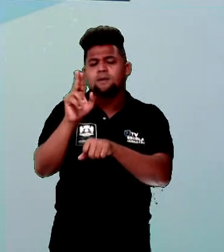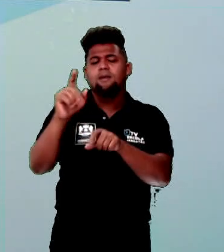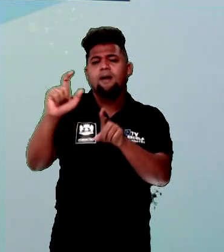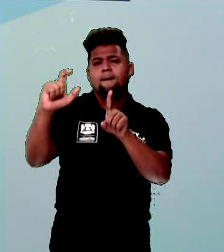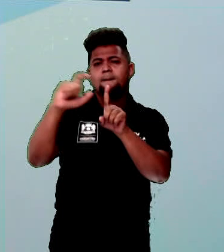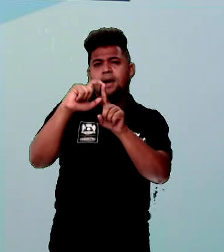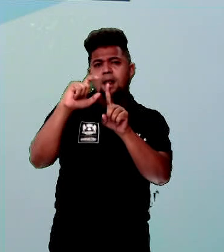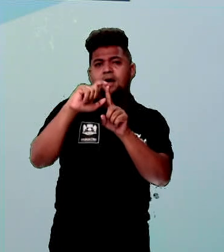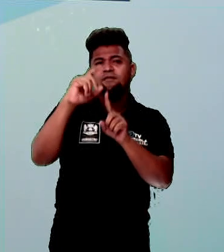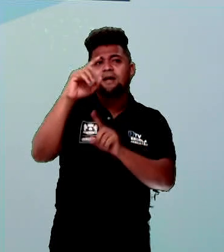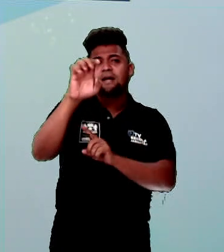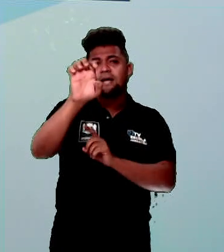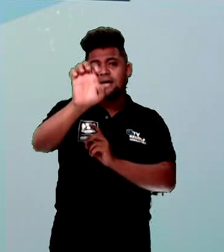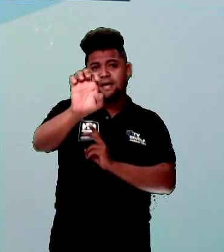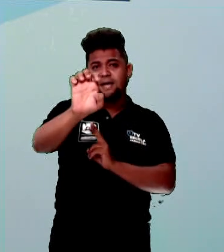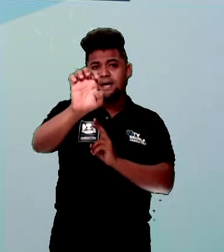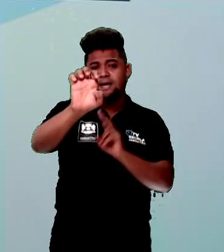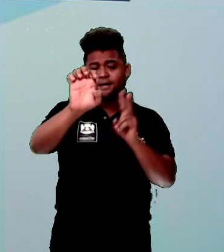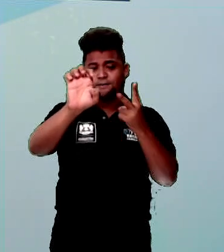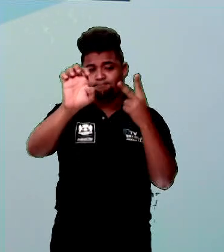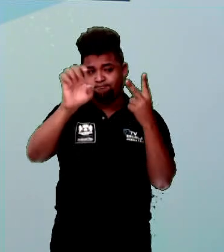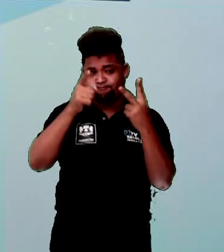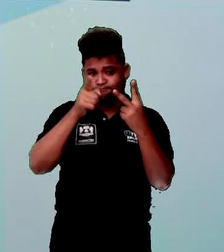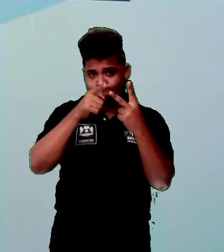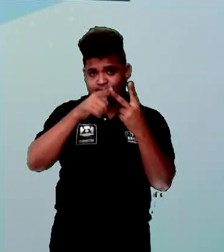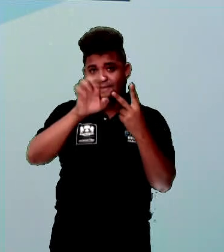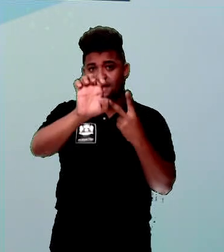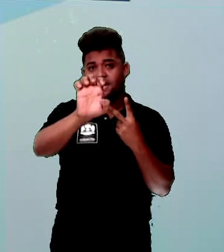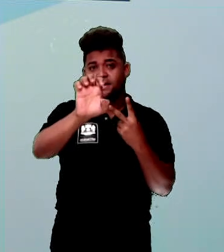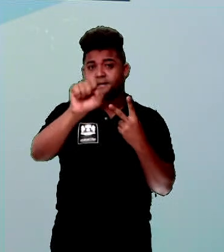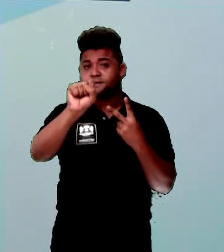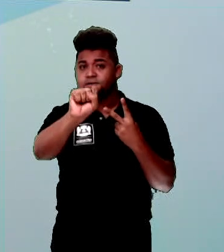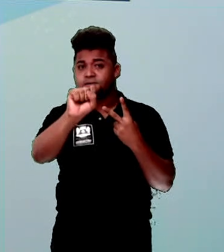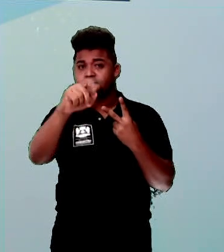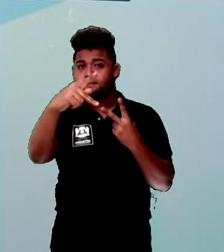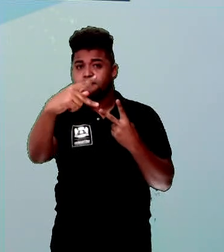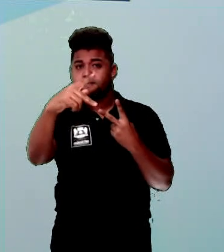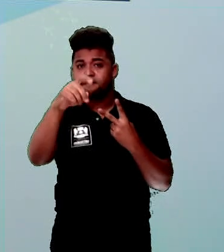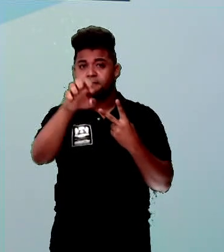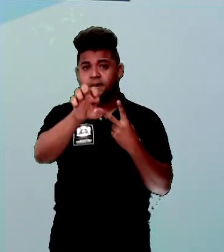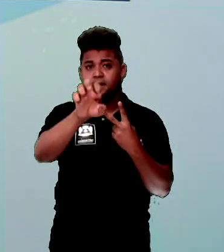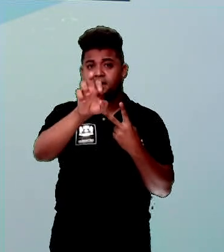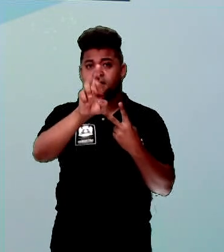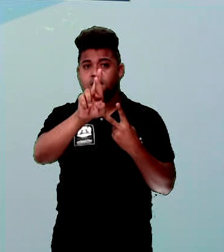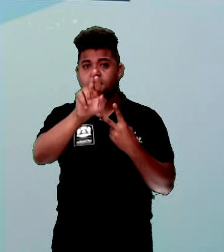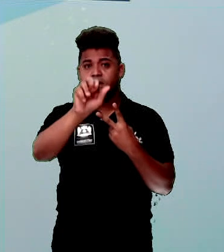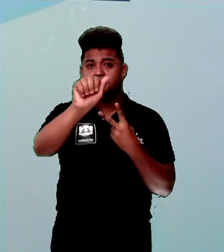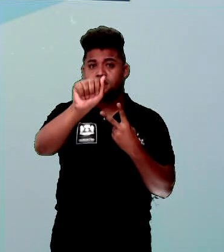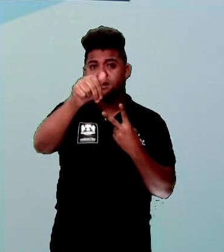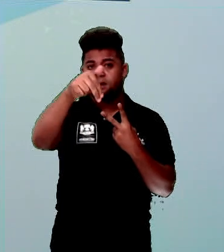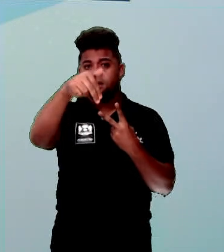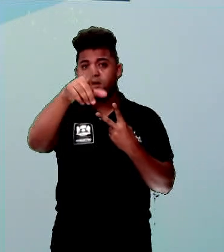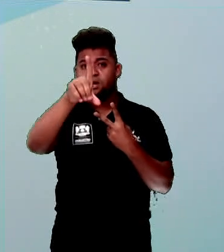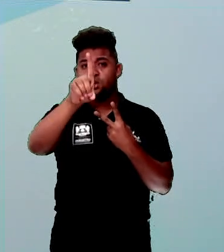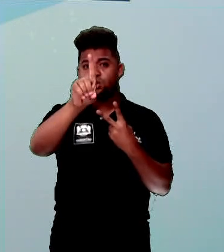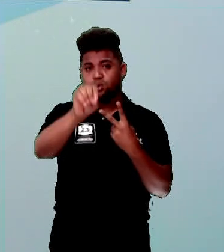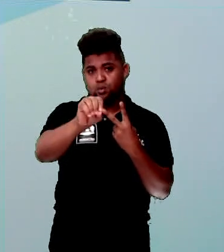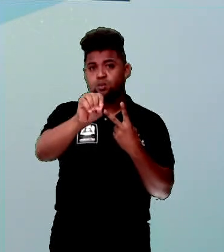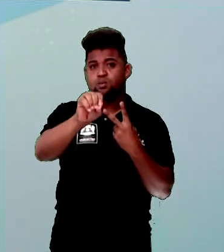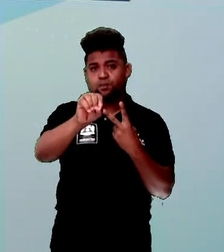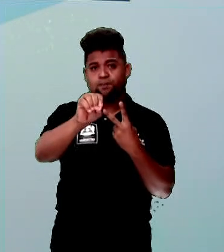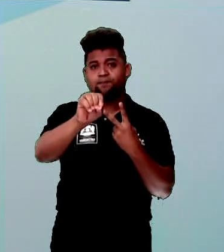palavra. E, S, P, E, R, A, N,